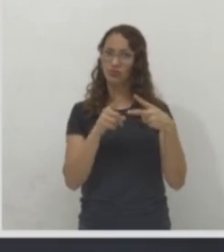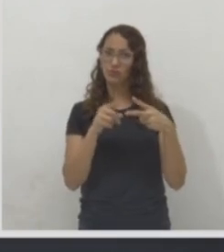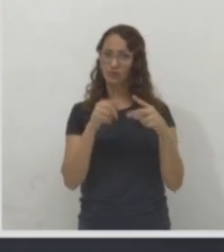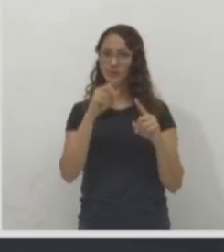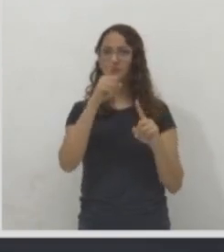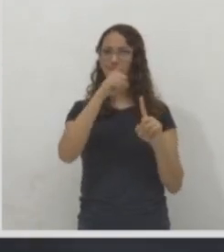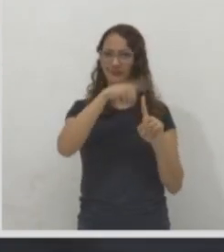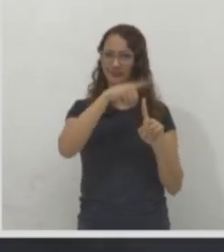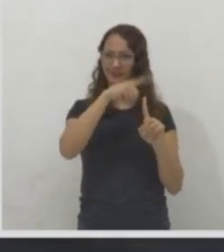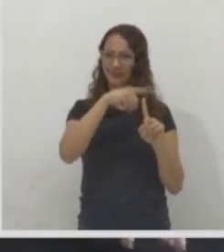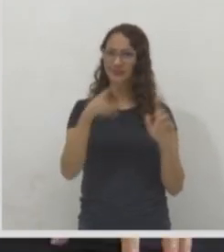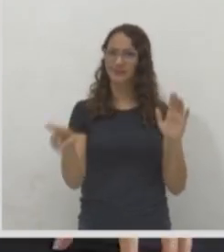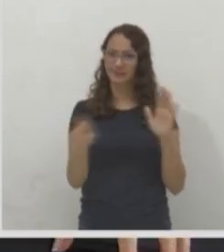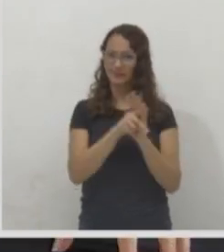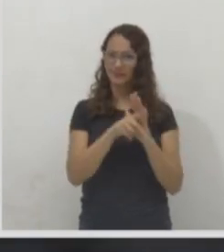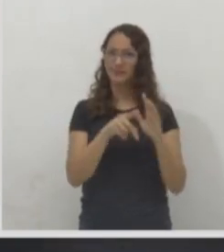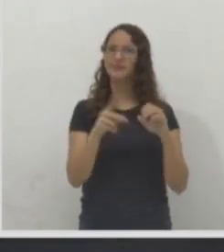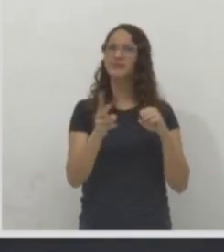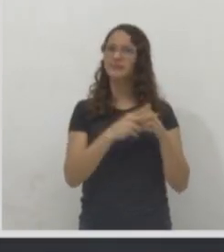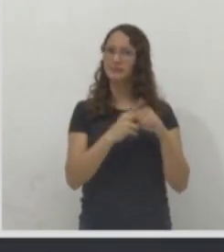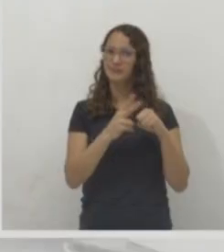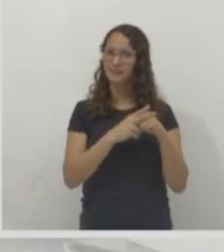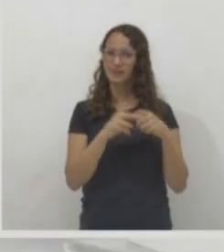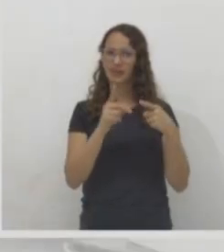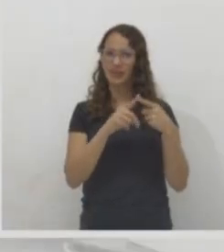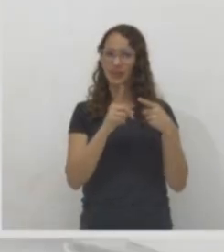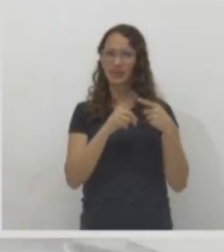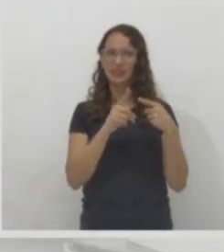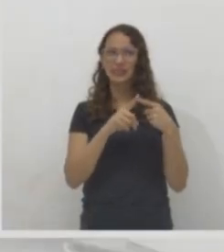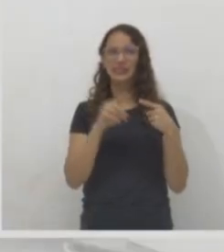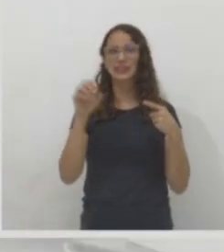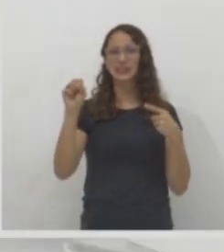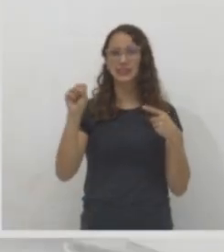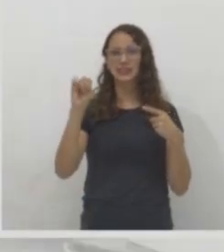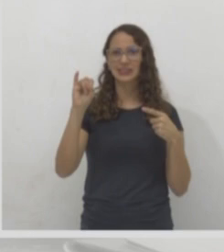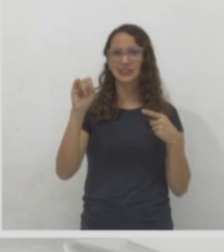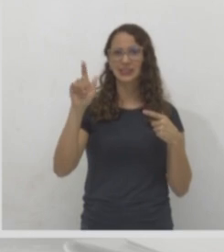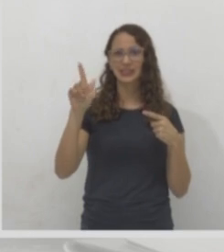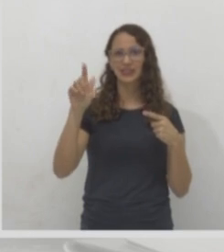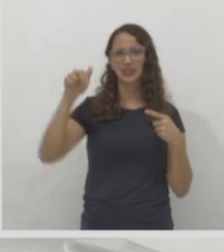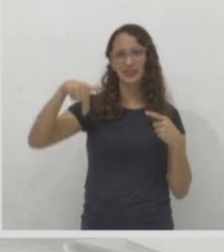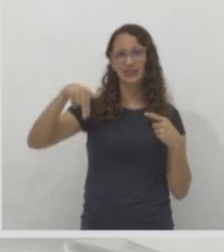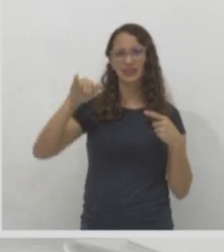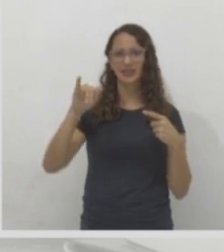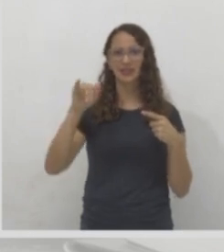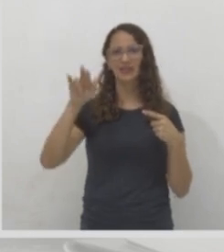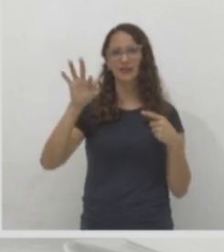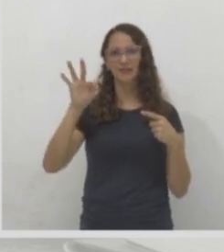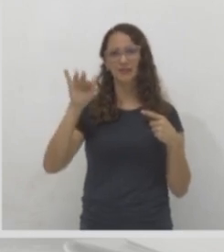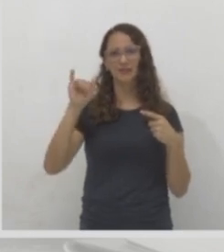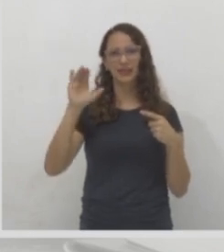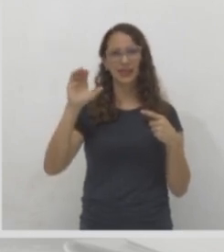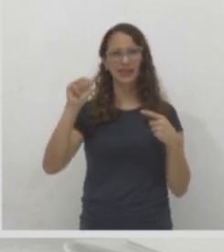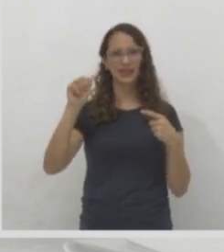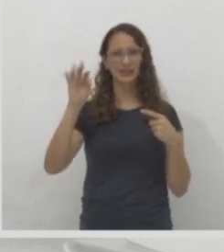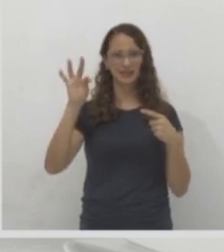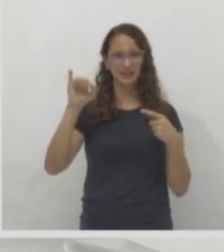abrangentes de verbos. Verbos significativos, aqueles verbos que vão trazer um sentido